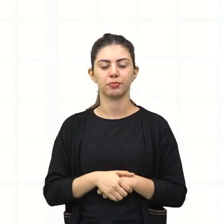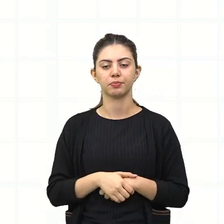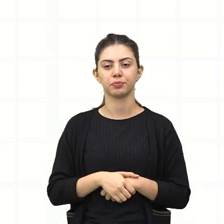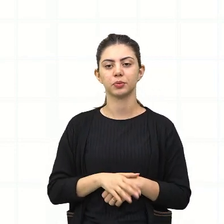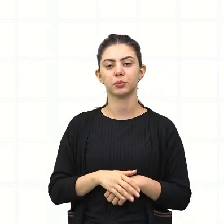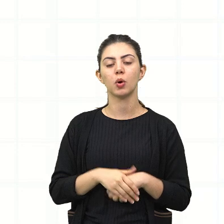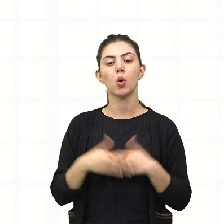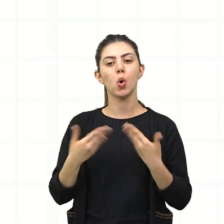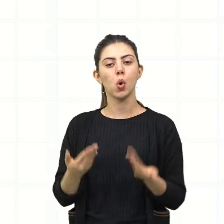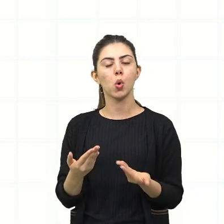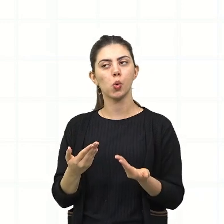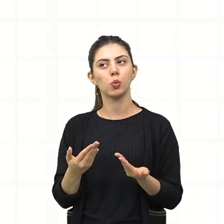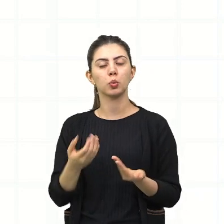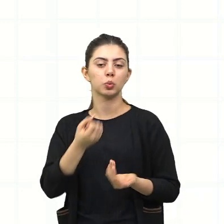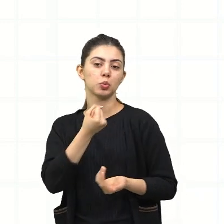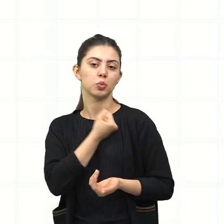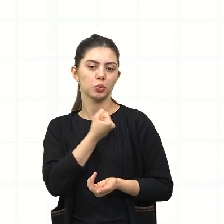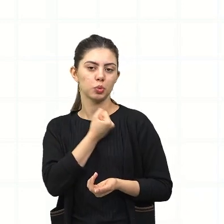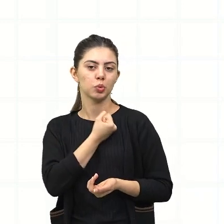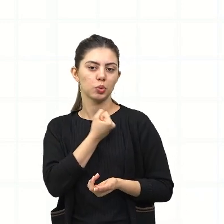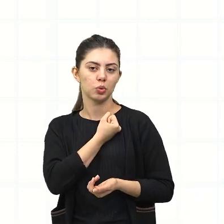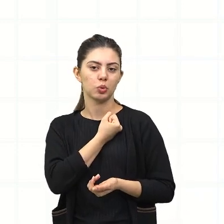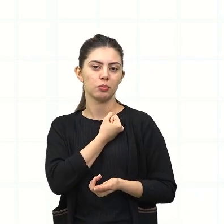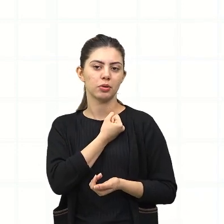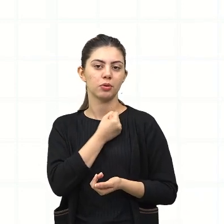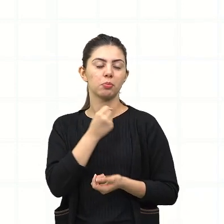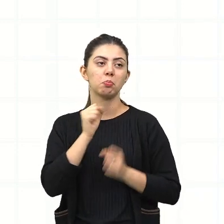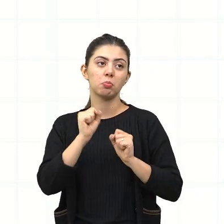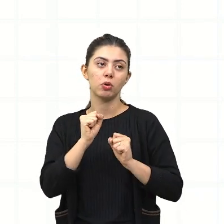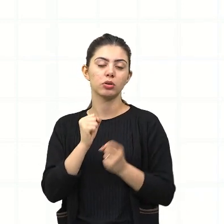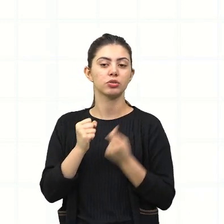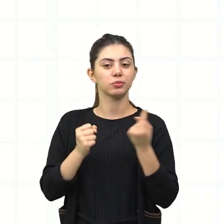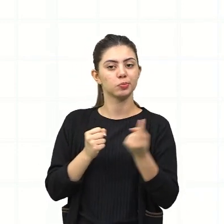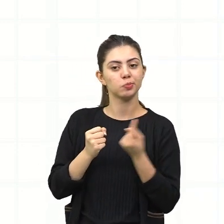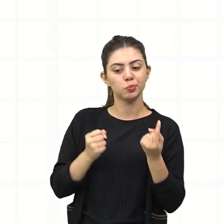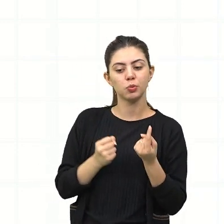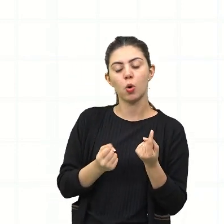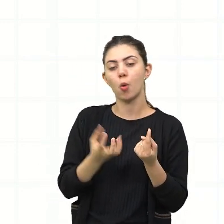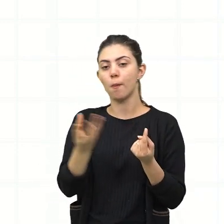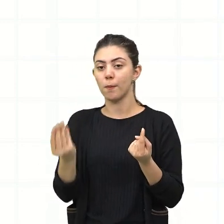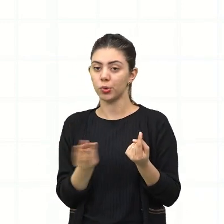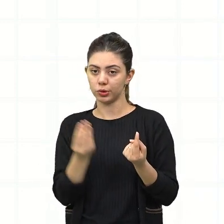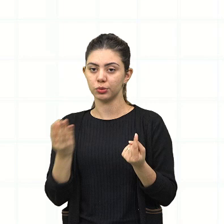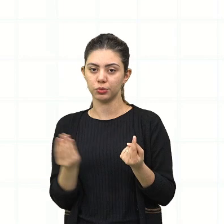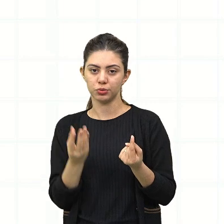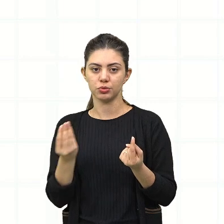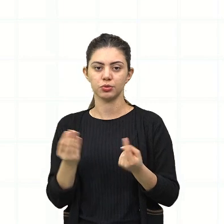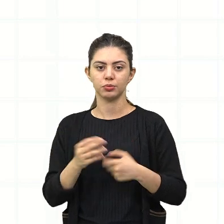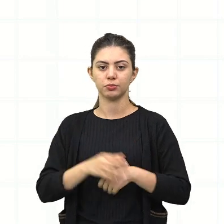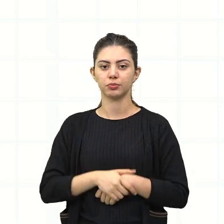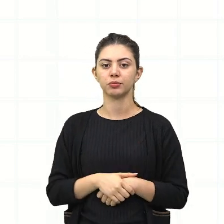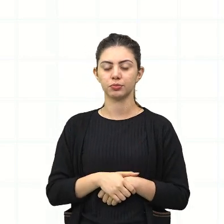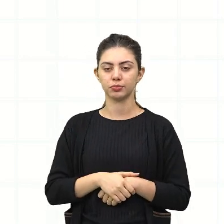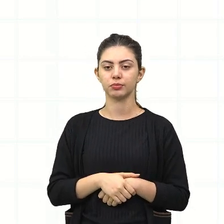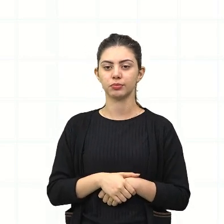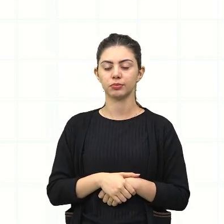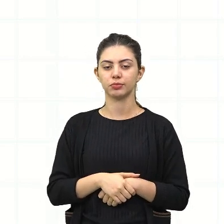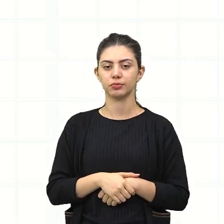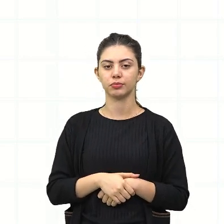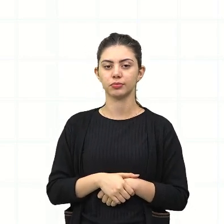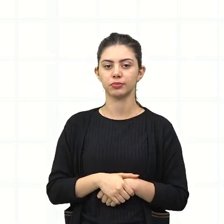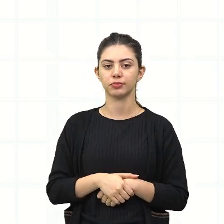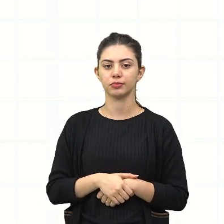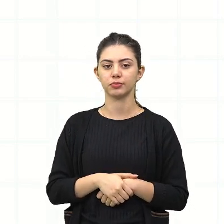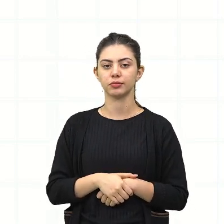Quando eu penso em número, eu vou pensar aqui em singular, quando há só um termo, e plural, quando há mais de um